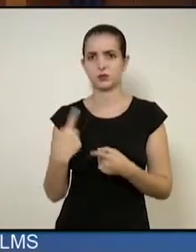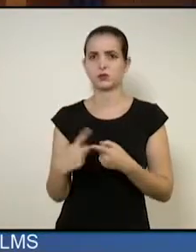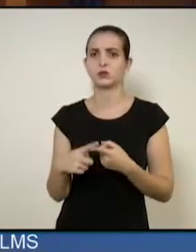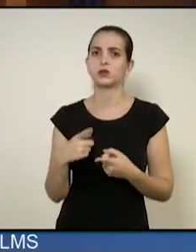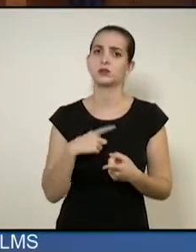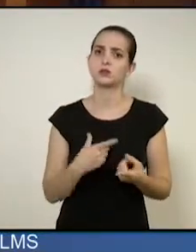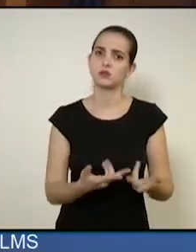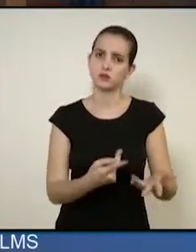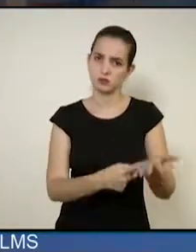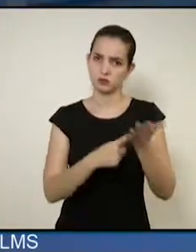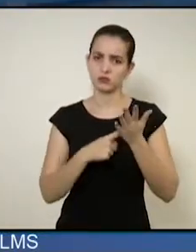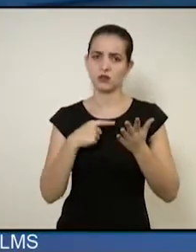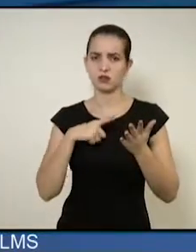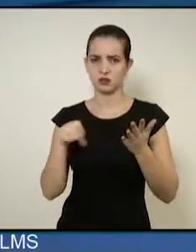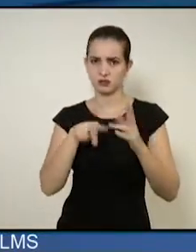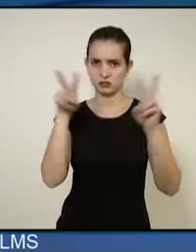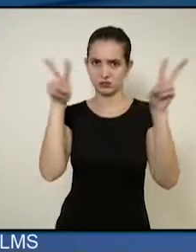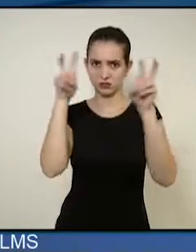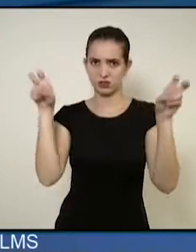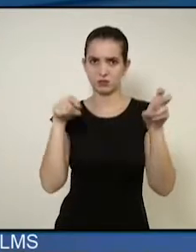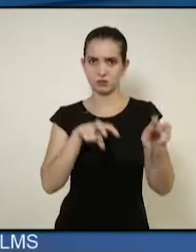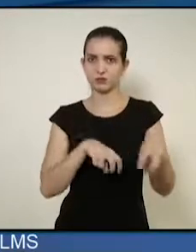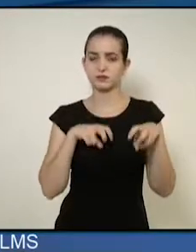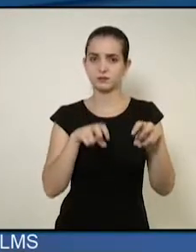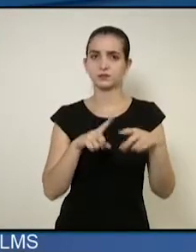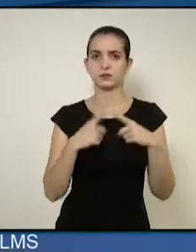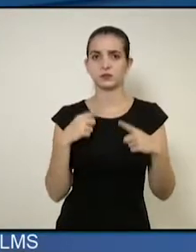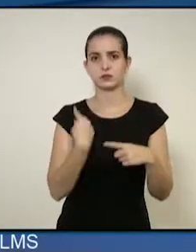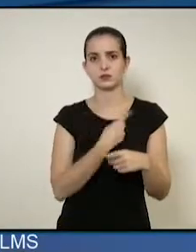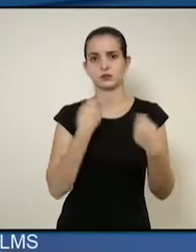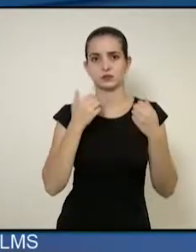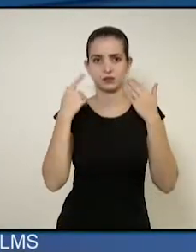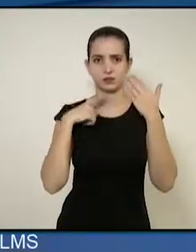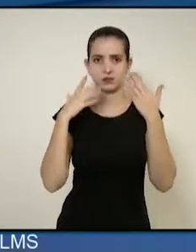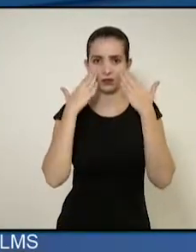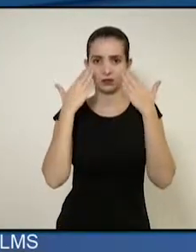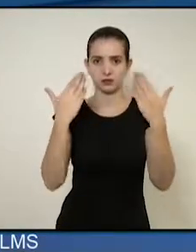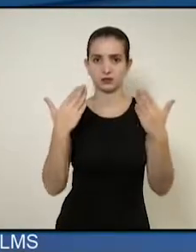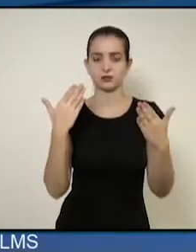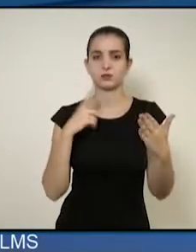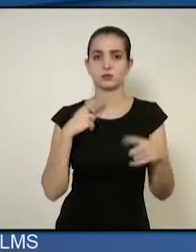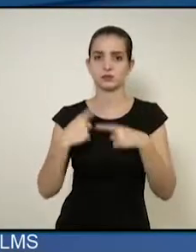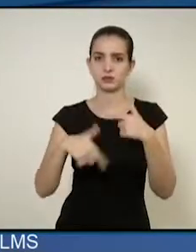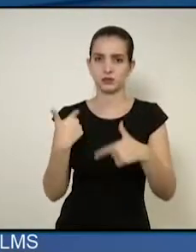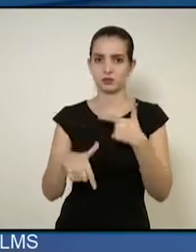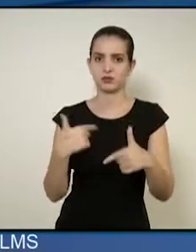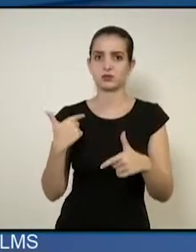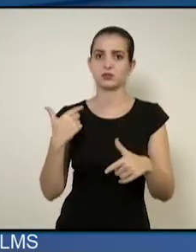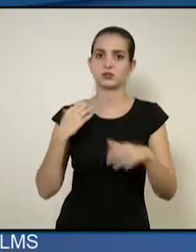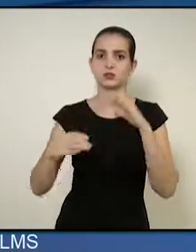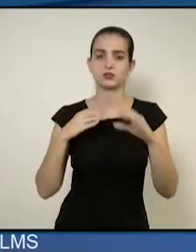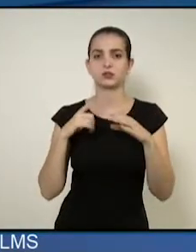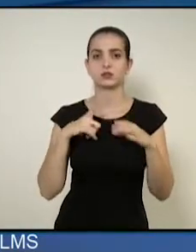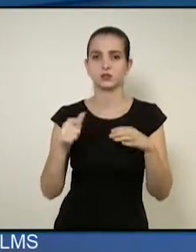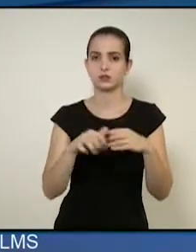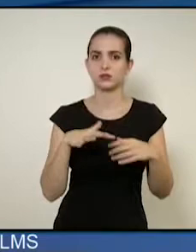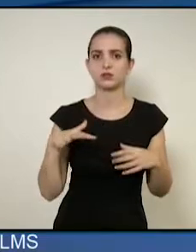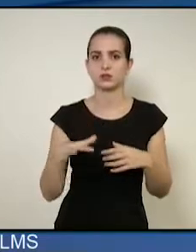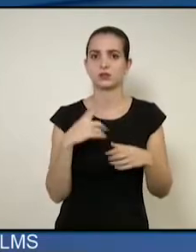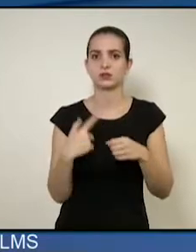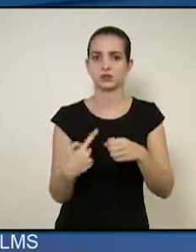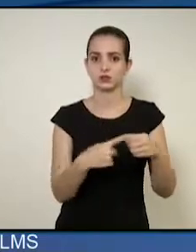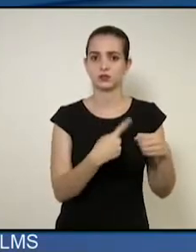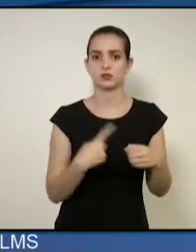trazer esse assunto na área rural, mas nós temos que atentar também, porque o serviço de comunicação na área urbana também é de